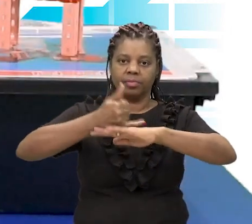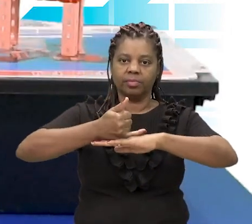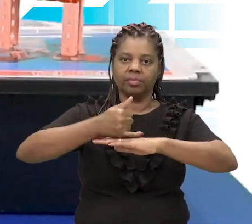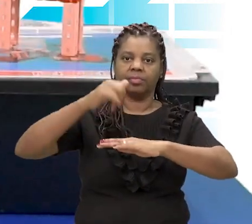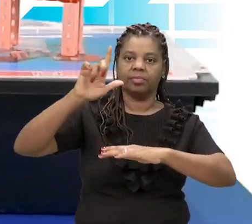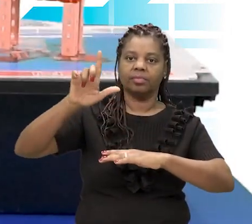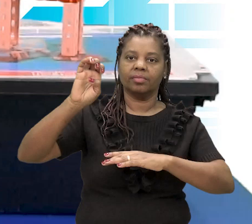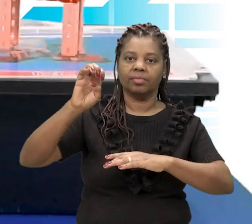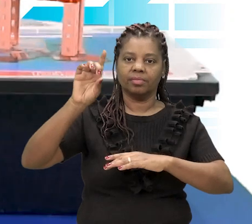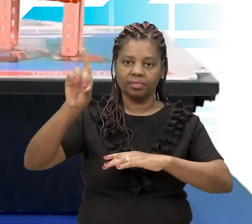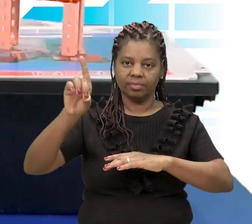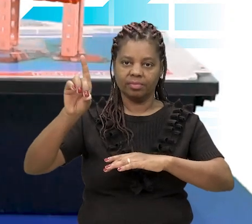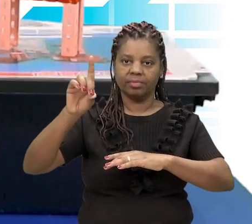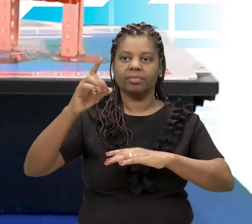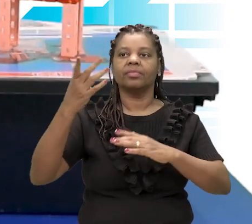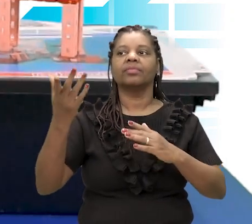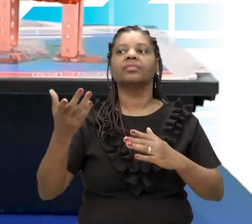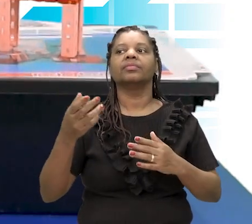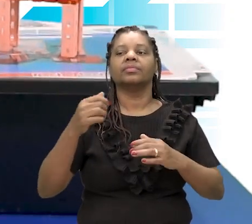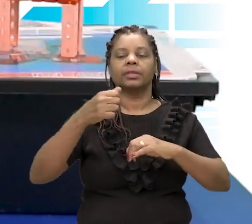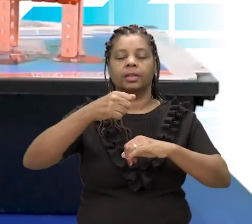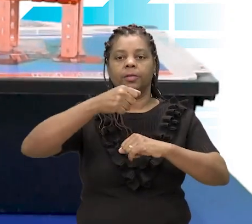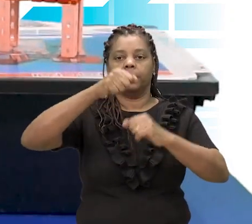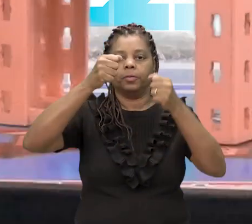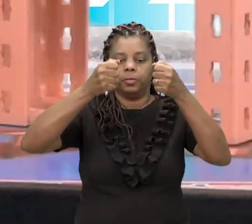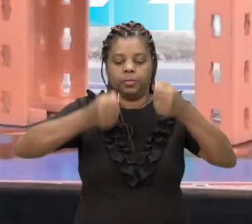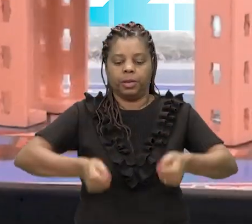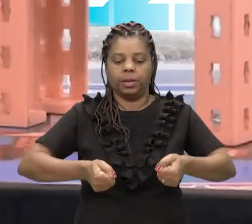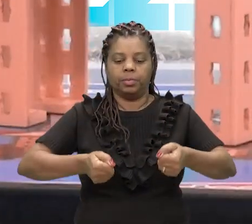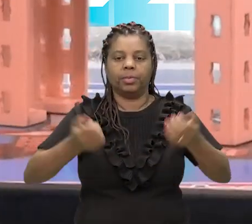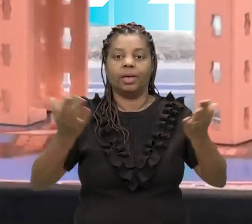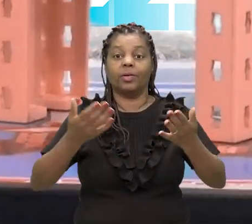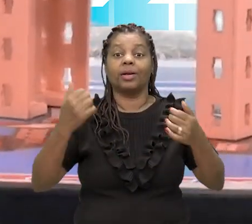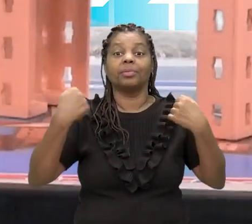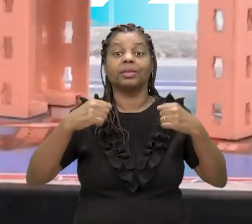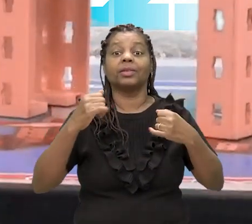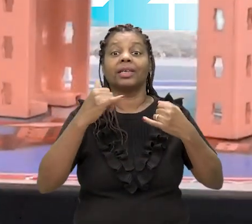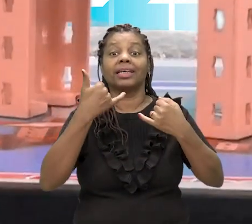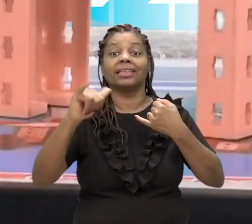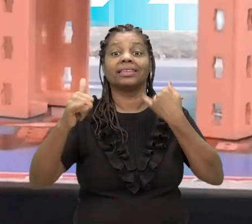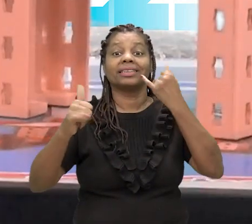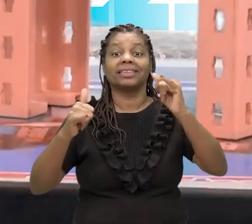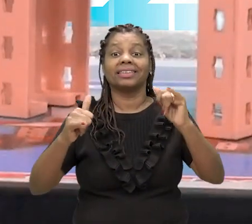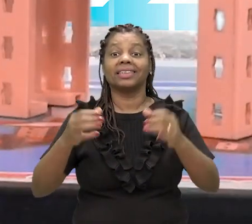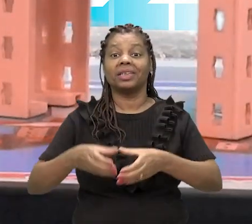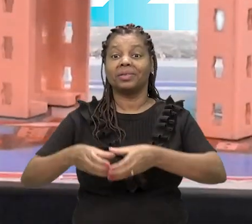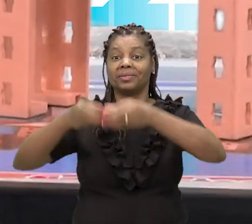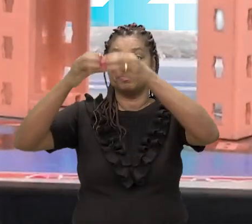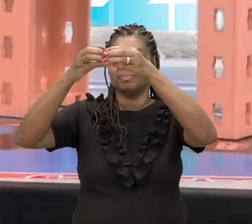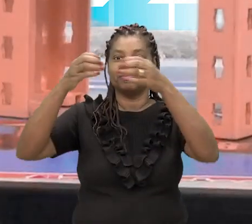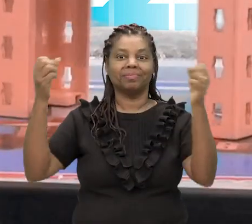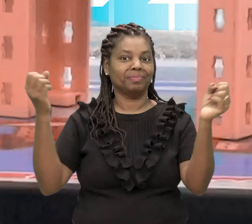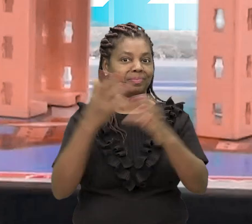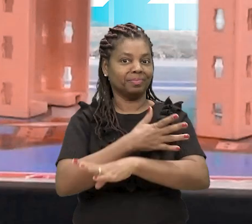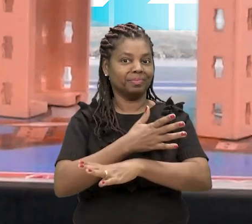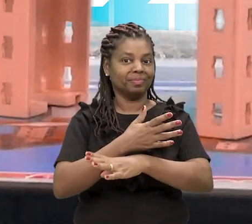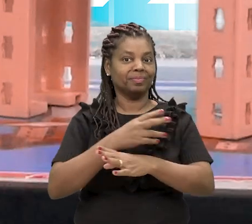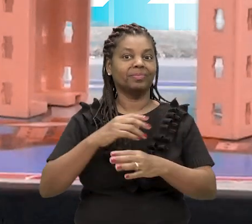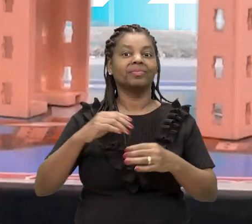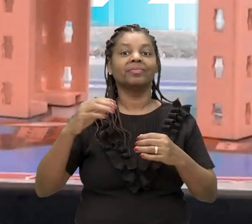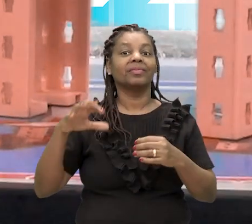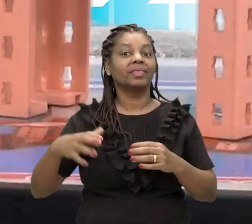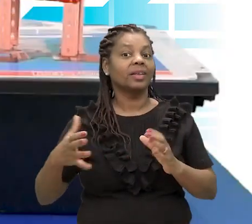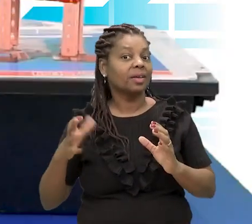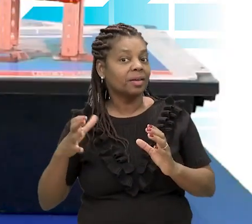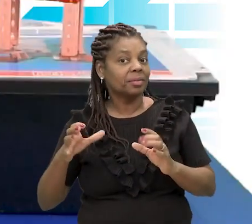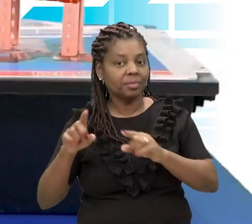aqui em cima eu posso estar utilizando a nossa LED e vou prender. Só precisamos agora de energia e o nosso poste está pronto.